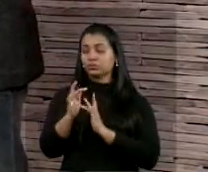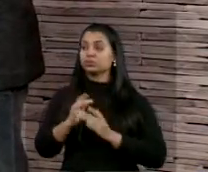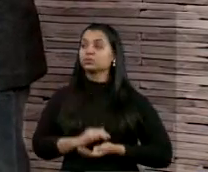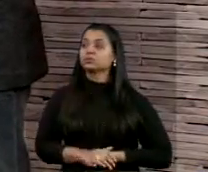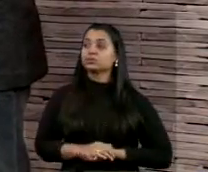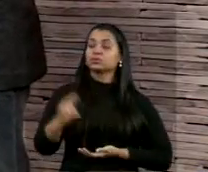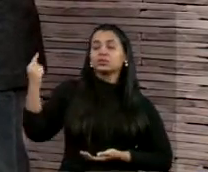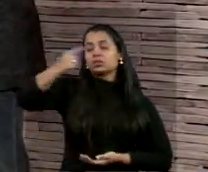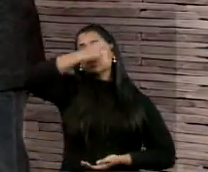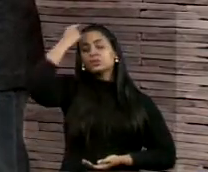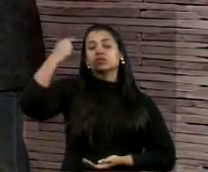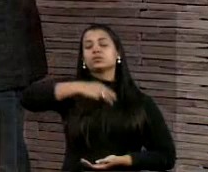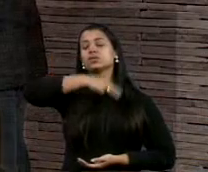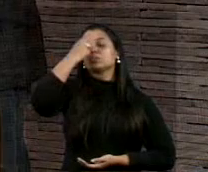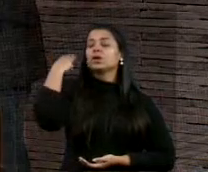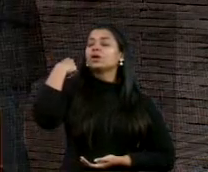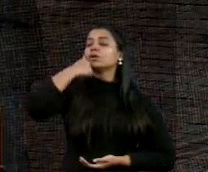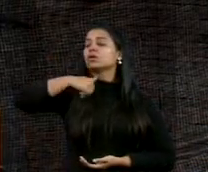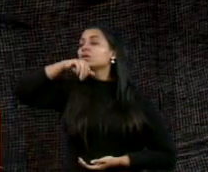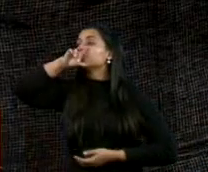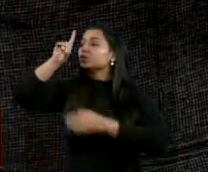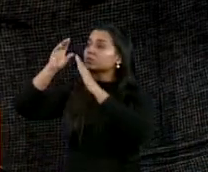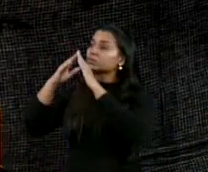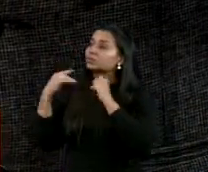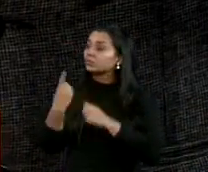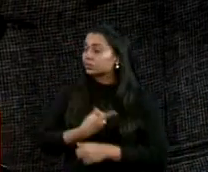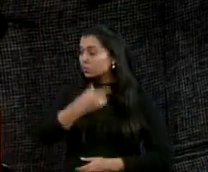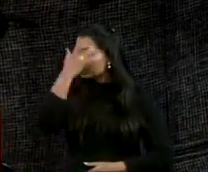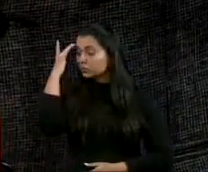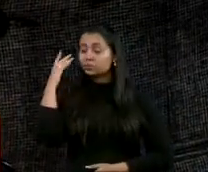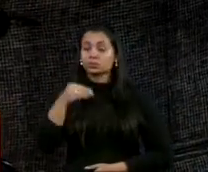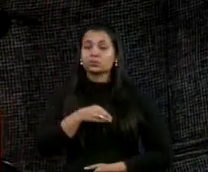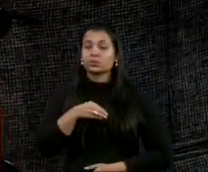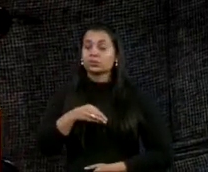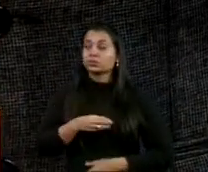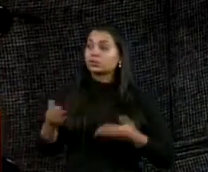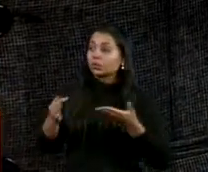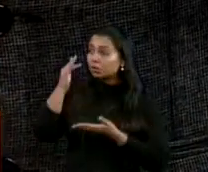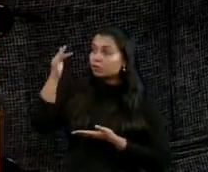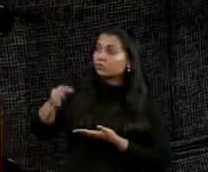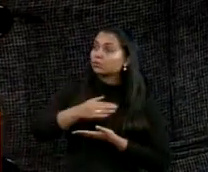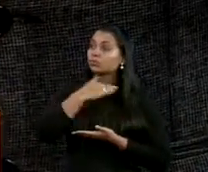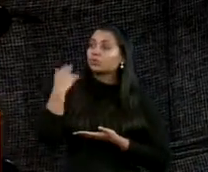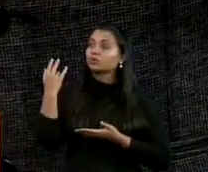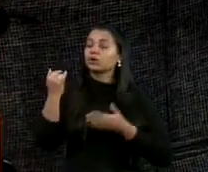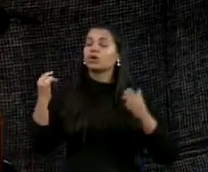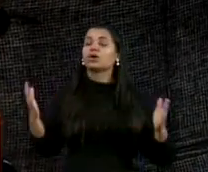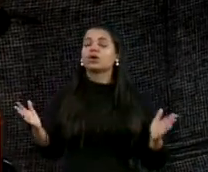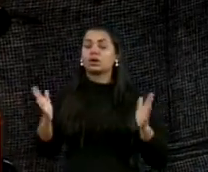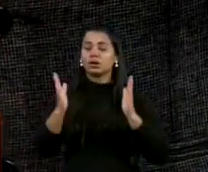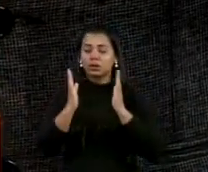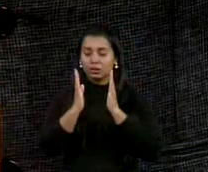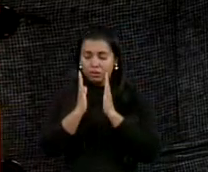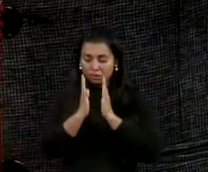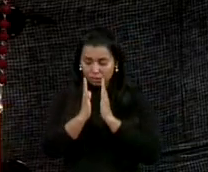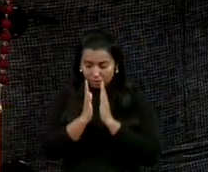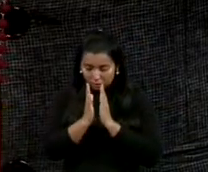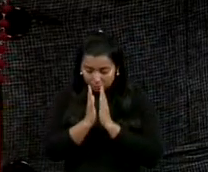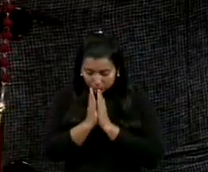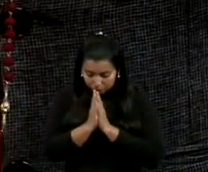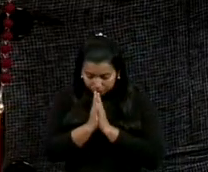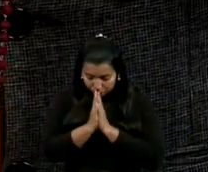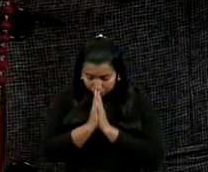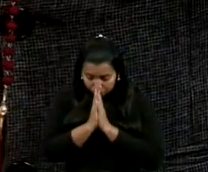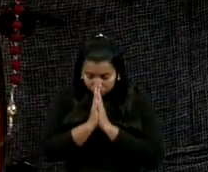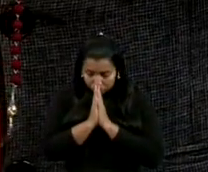vosso ventre, Jesus. Santa Maria, Mãe de Deus, rogai por nós, pecadores,